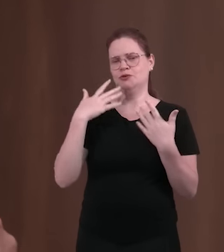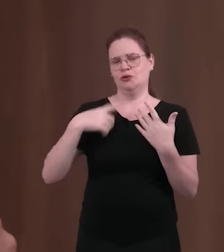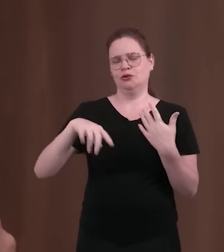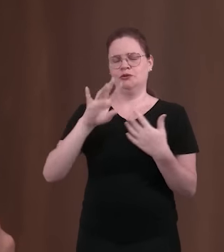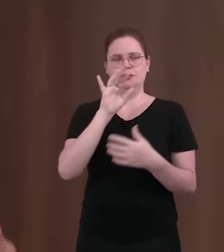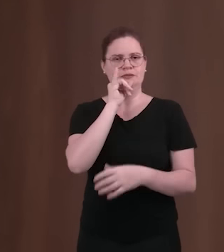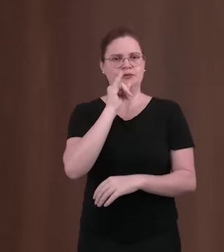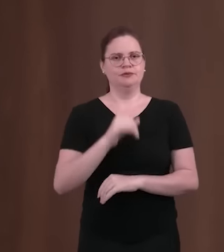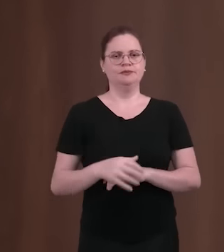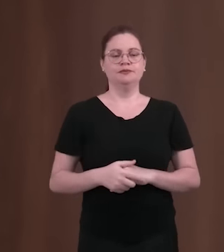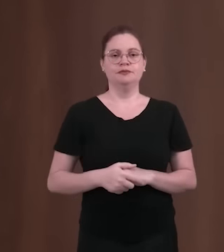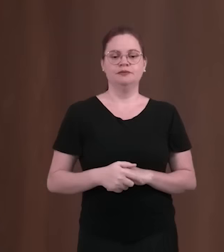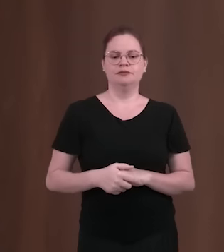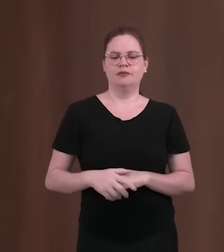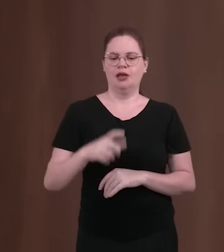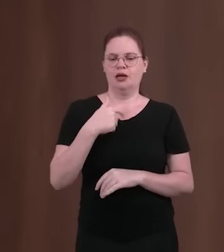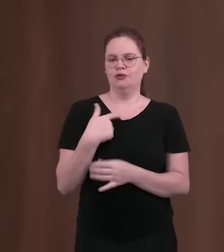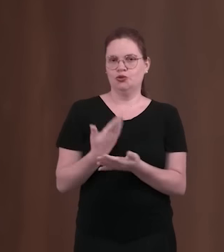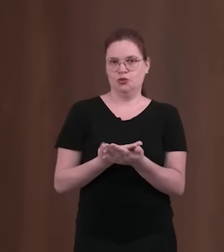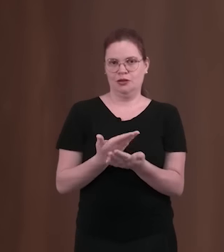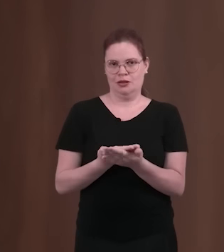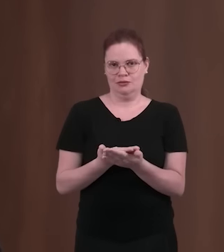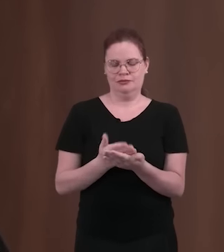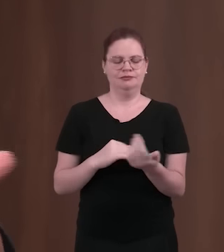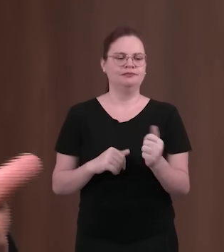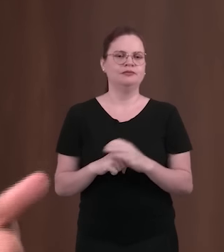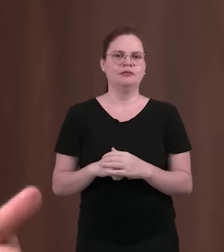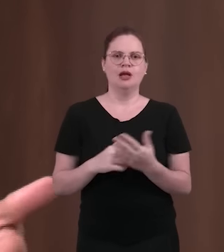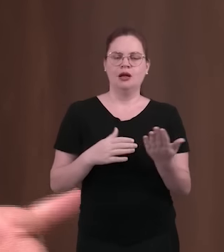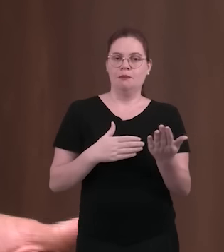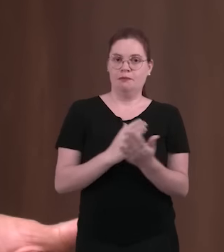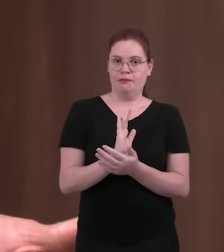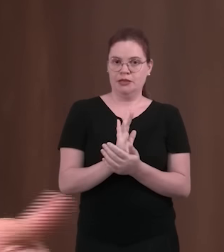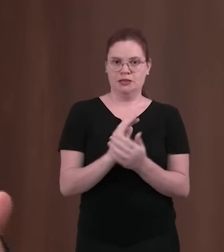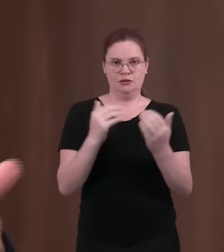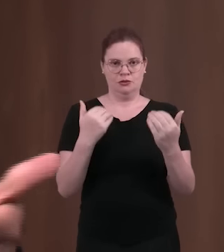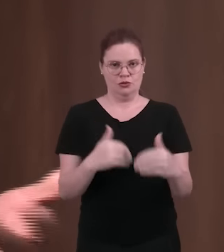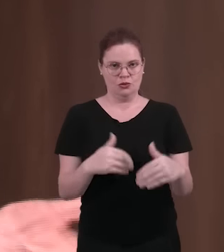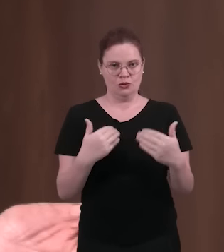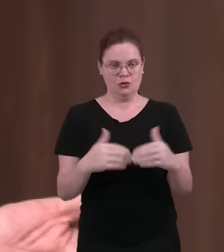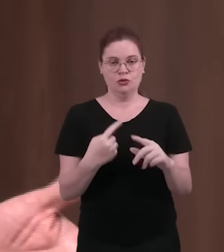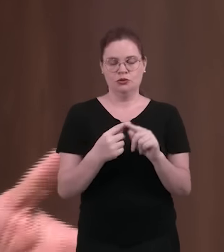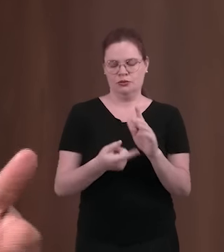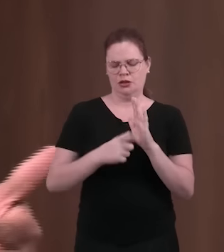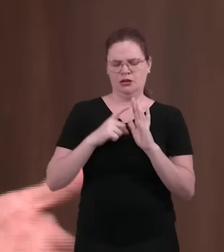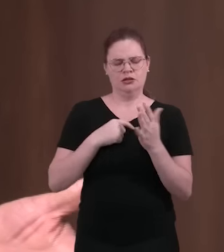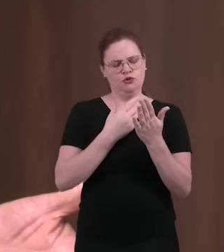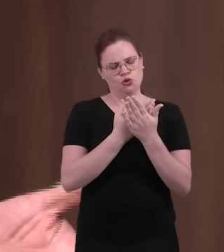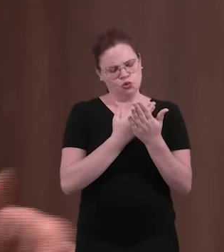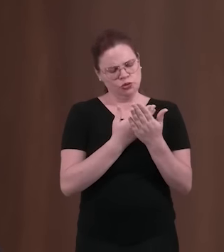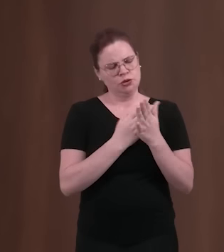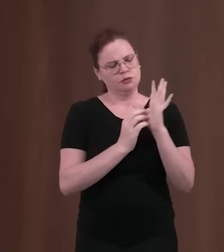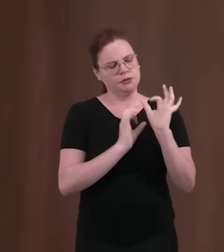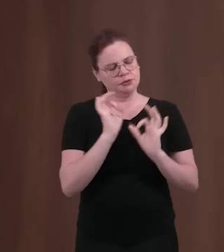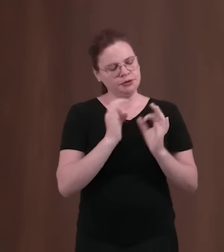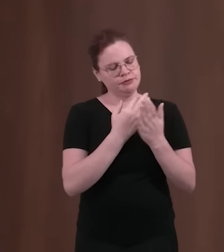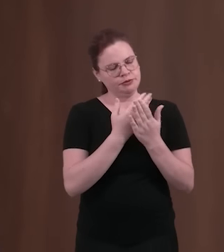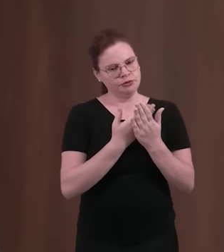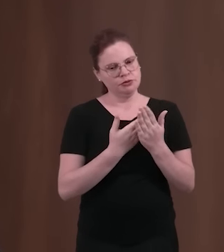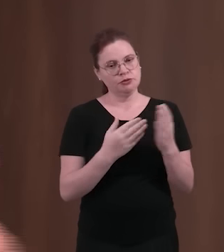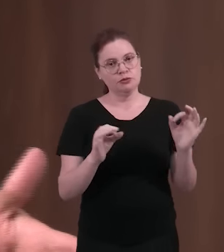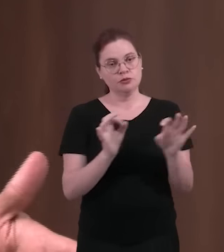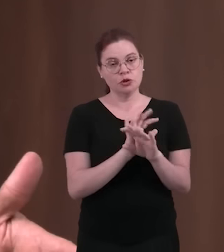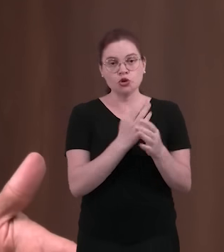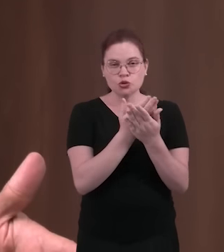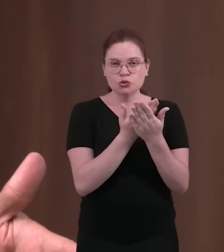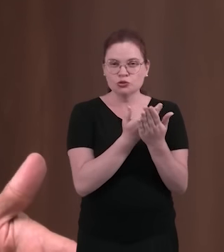exemplo, eu estudei, passei um concurso público que eu estava me preparando, me dedicando profissionalmente.